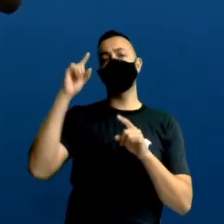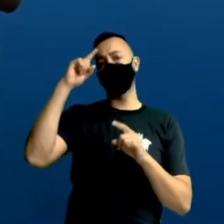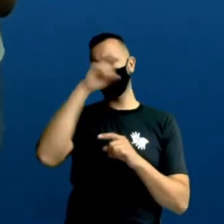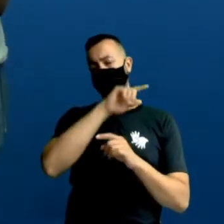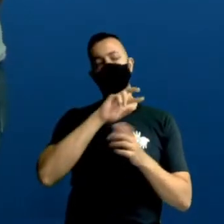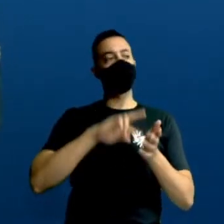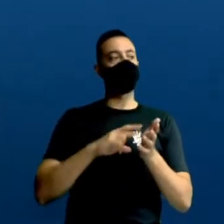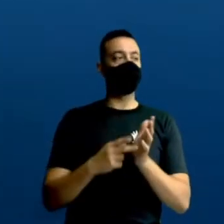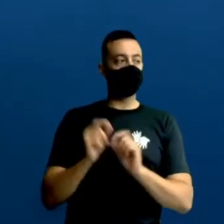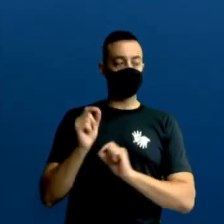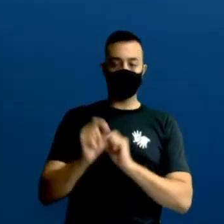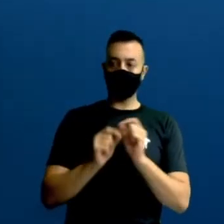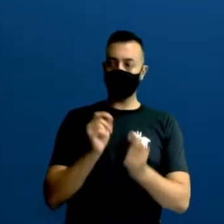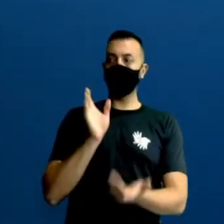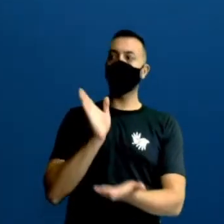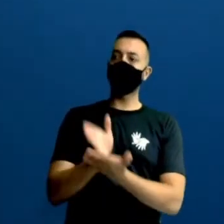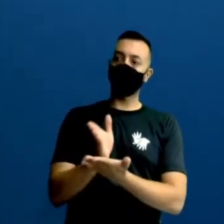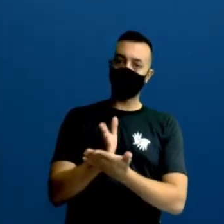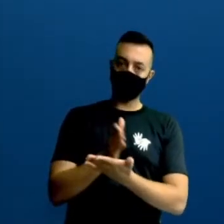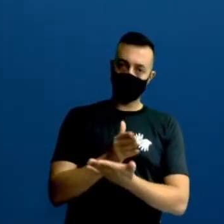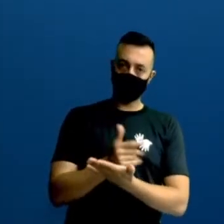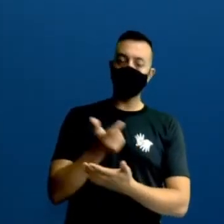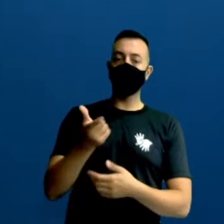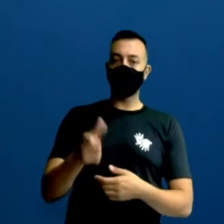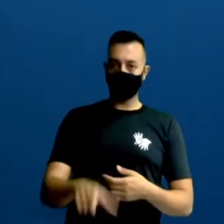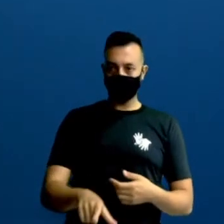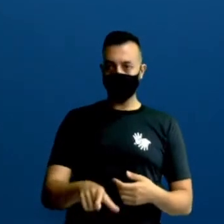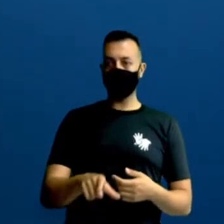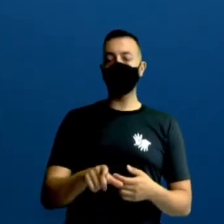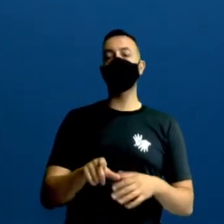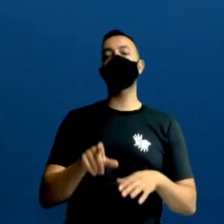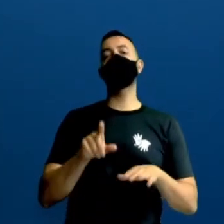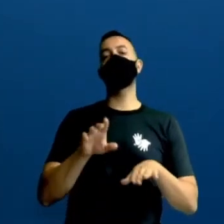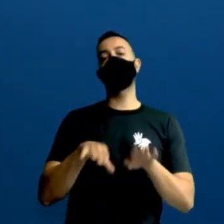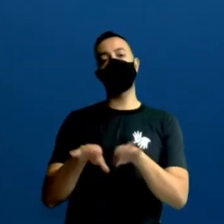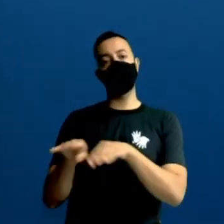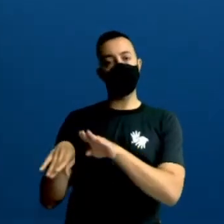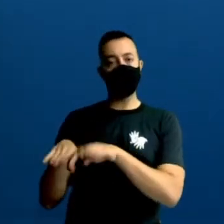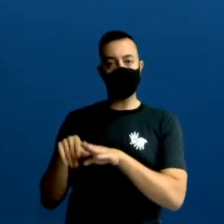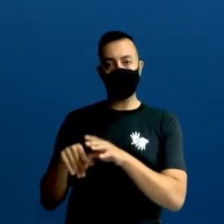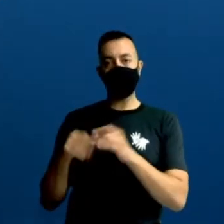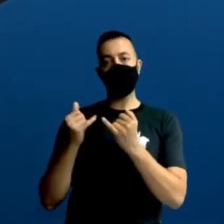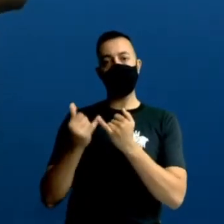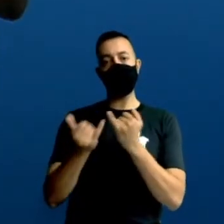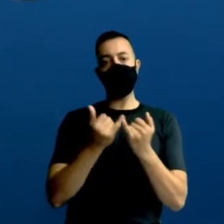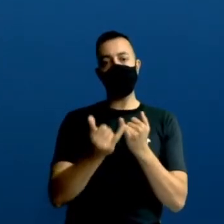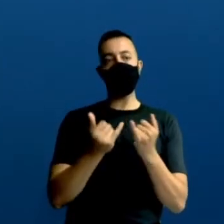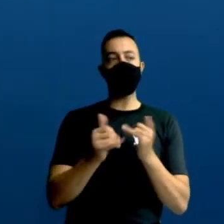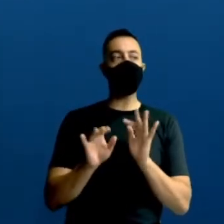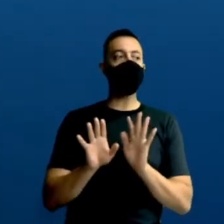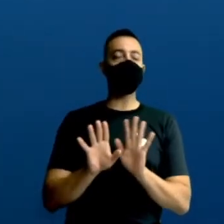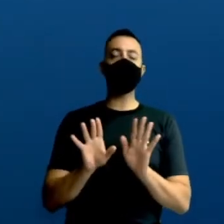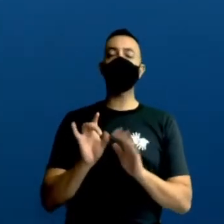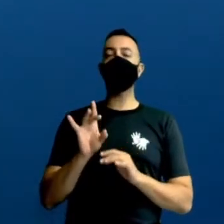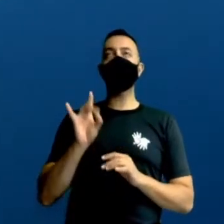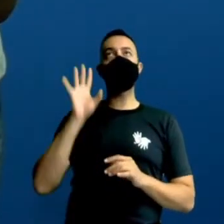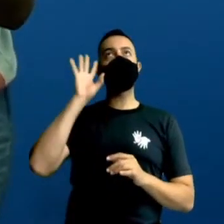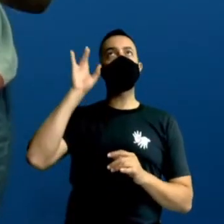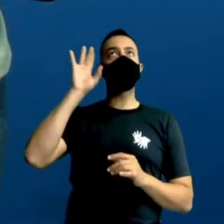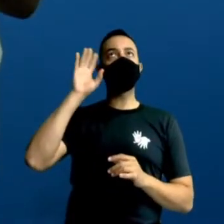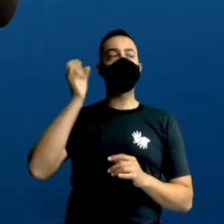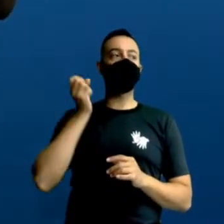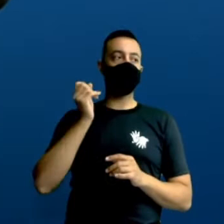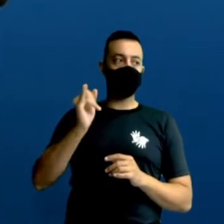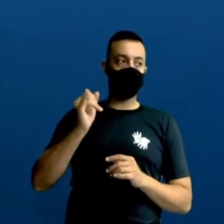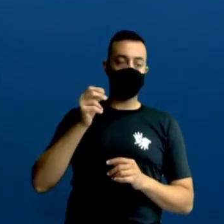difíceis é que vai se dividir novamente essas regiões de acordo com as suas semelhanças. Só você pensar, gente,